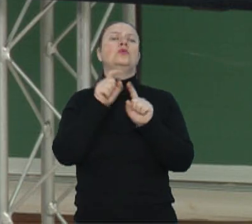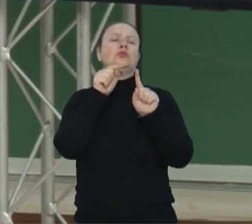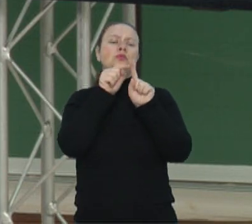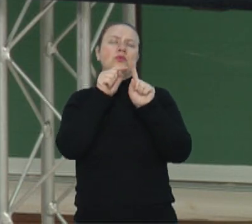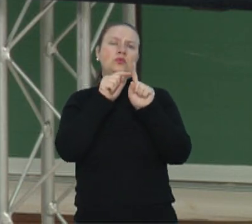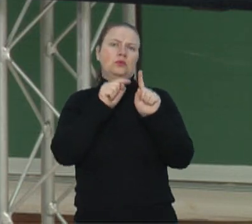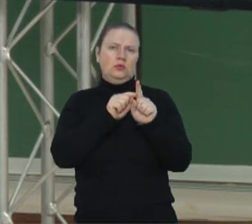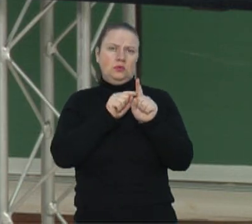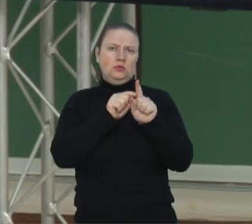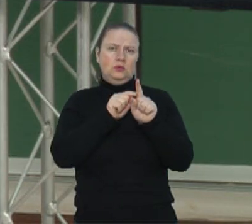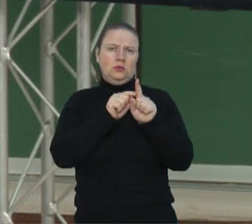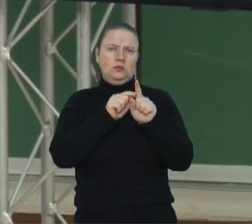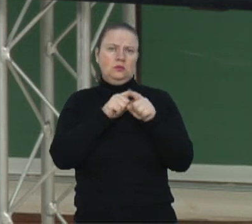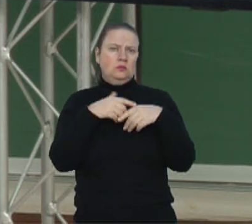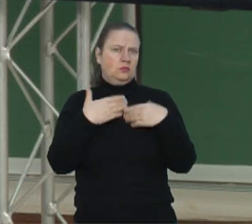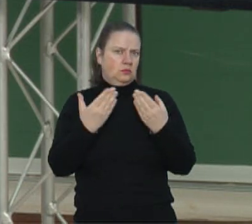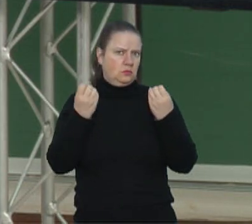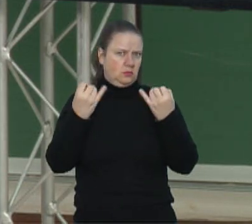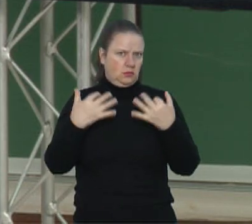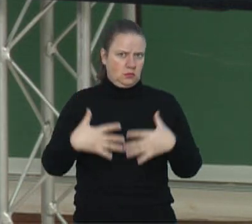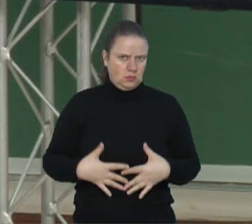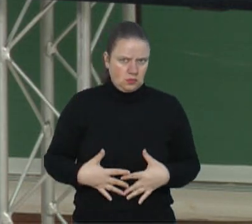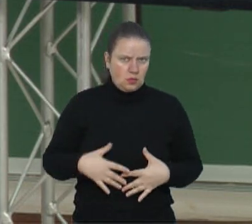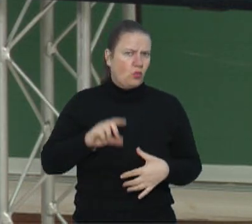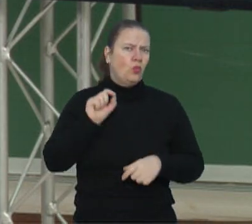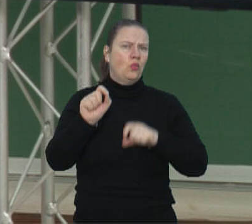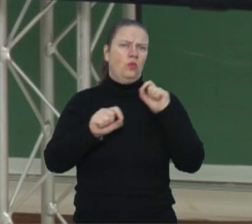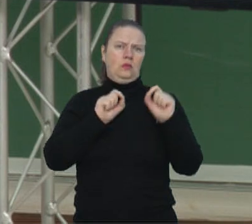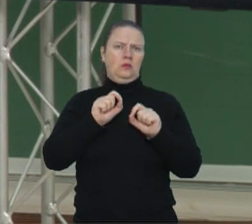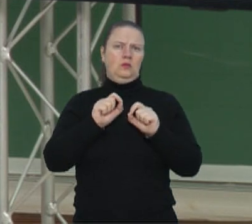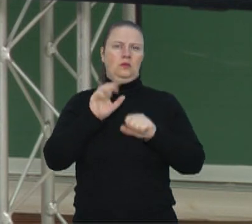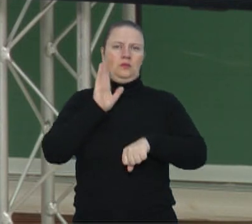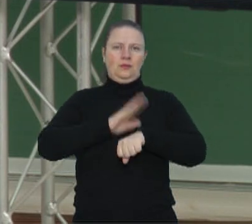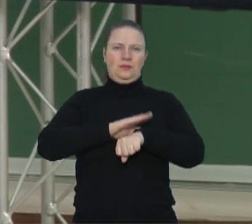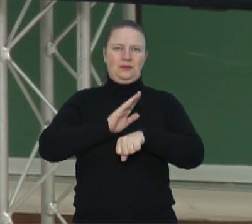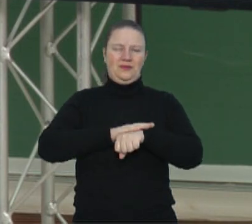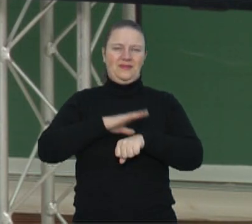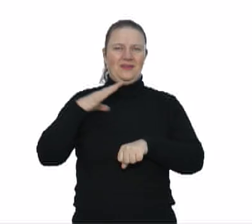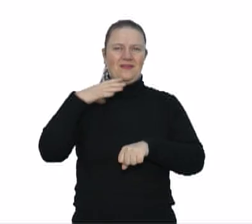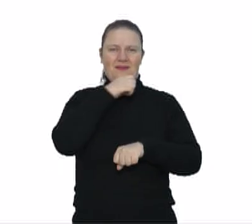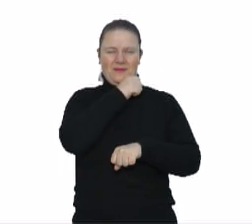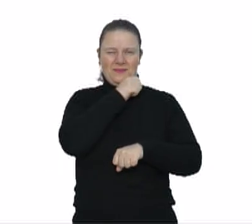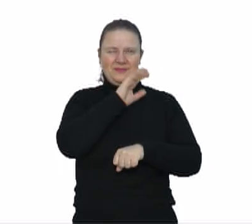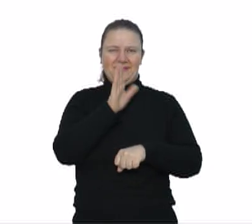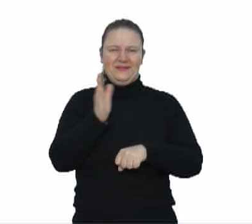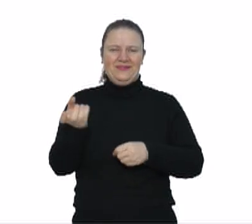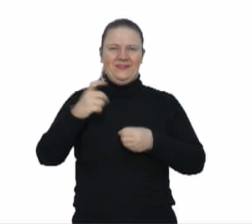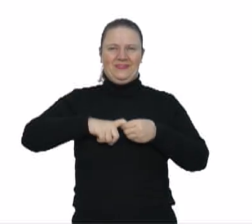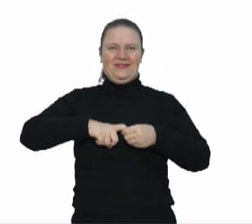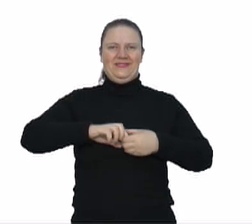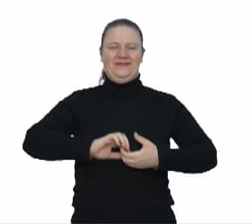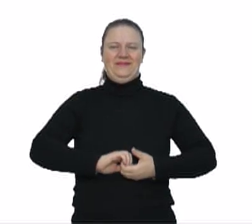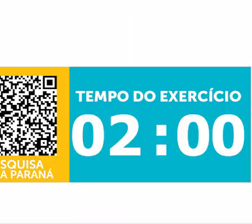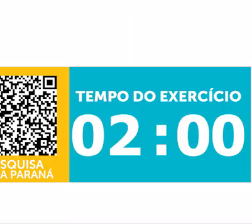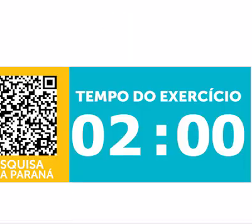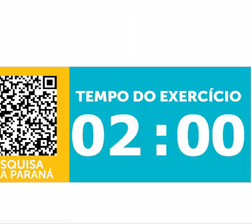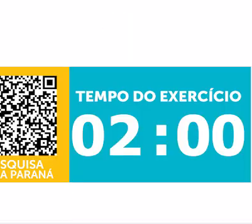tem sons fortes e fracos. Qual que é essa propriedade? Tempo para vocês refletirem.